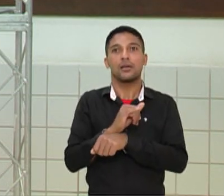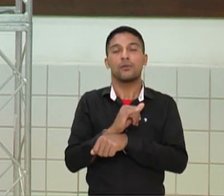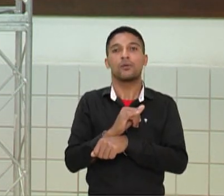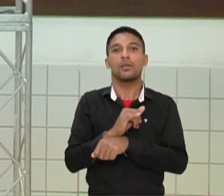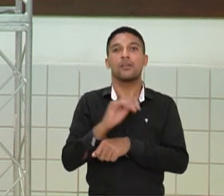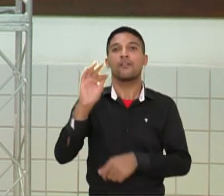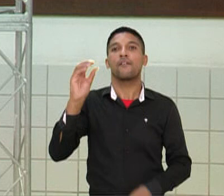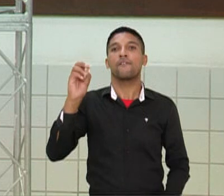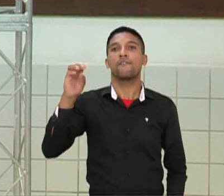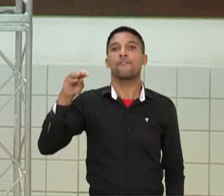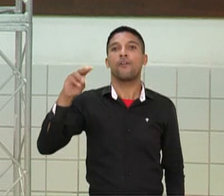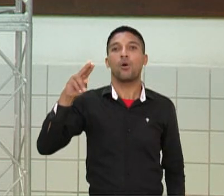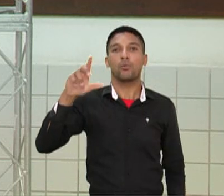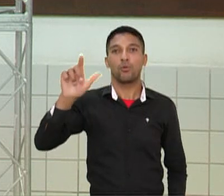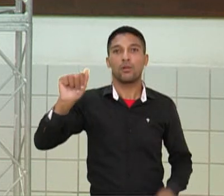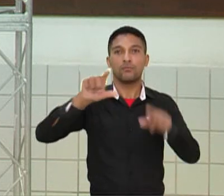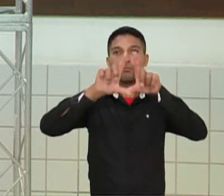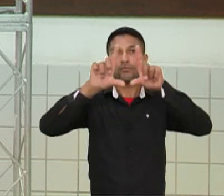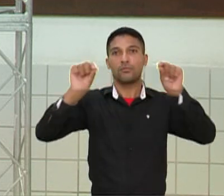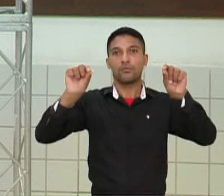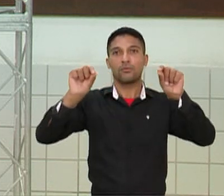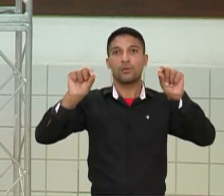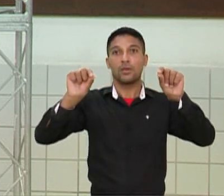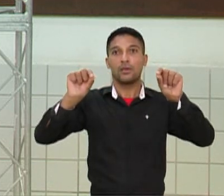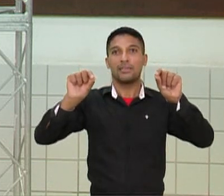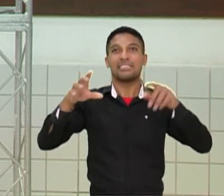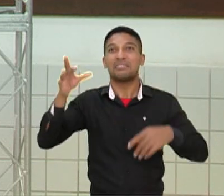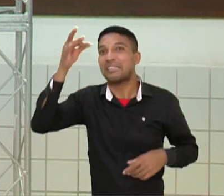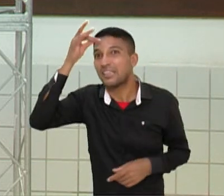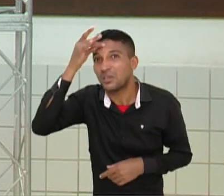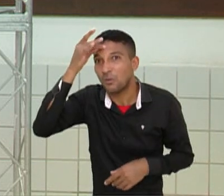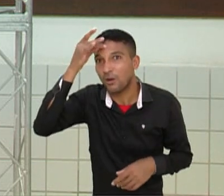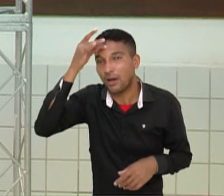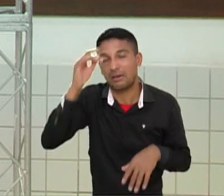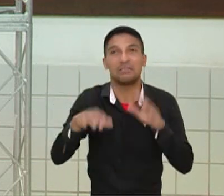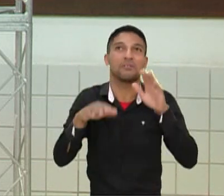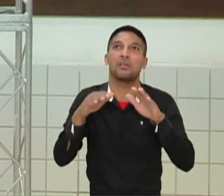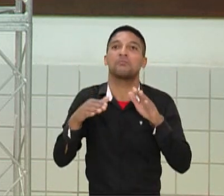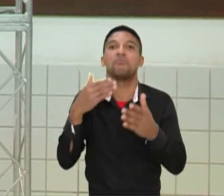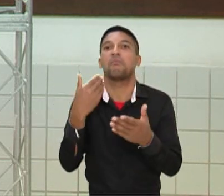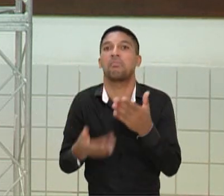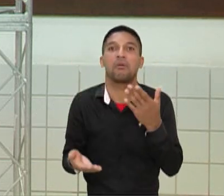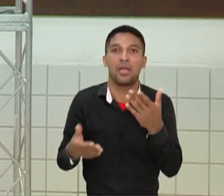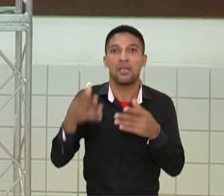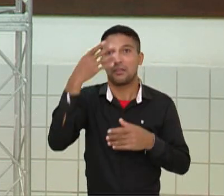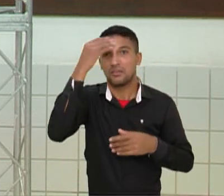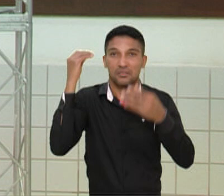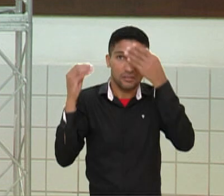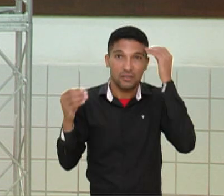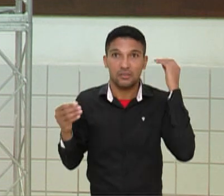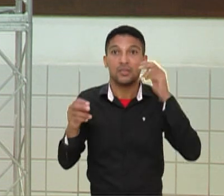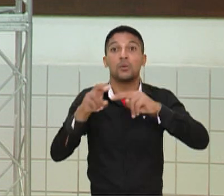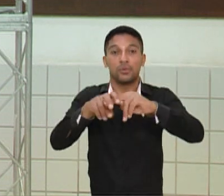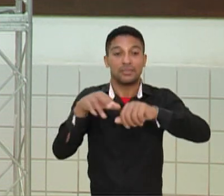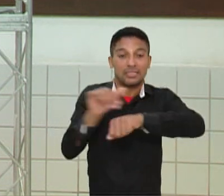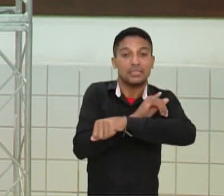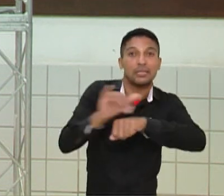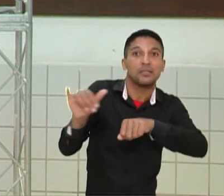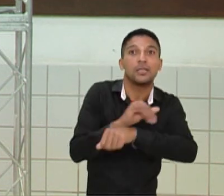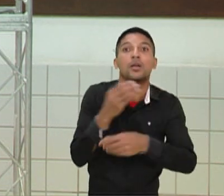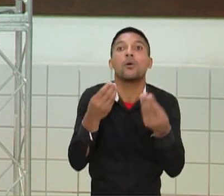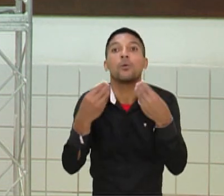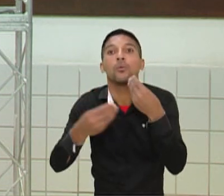de esquecer ou de trocar uma coisa com a outra é imensa, tá bom? Então, vamos focar nisso e vamos para